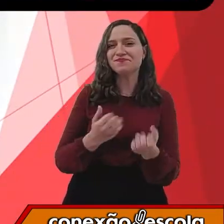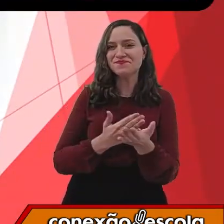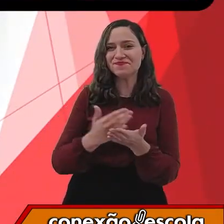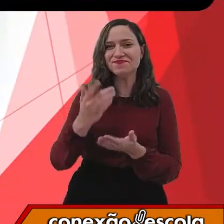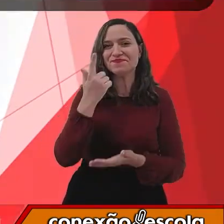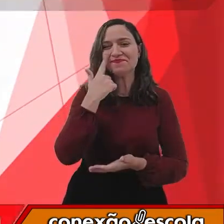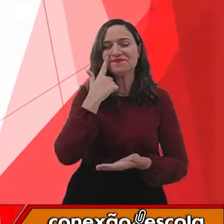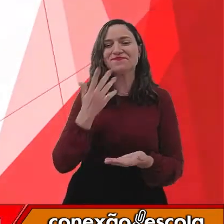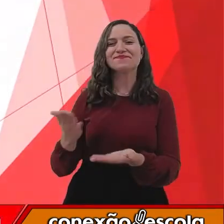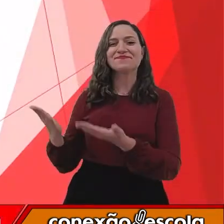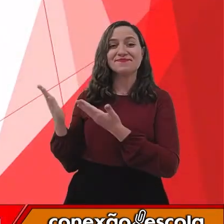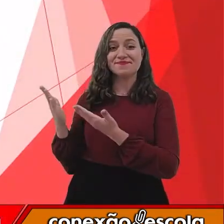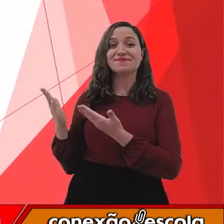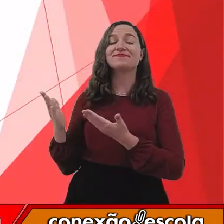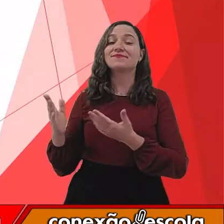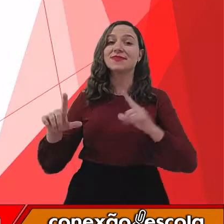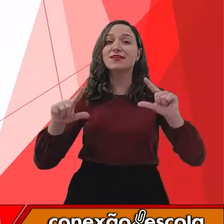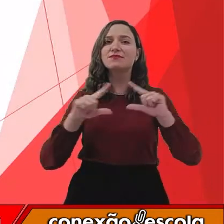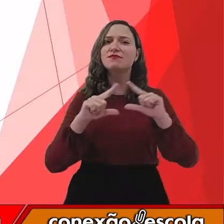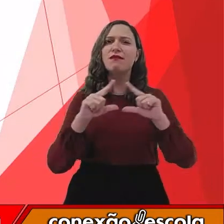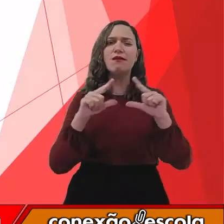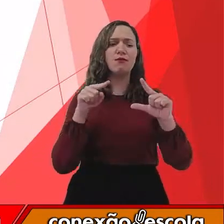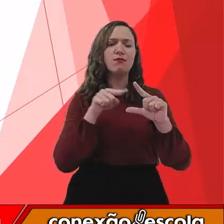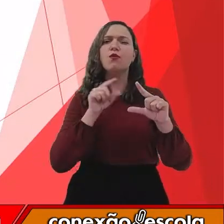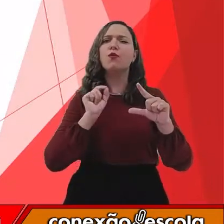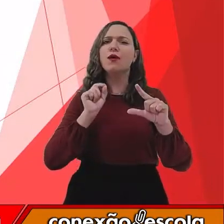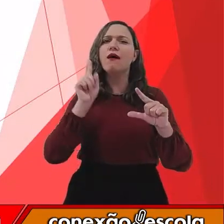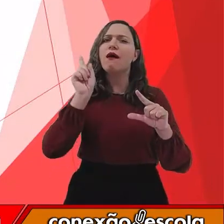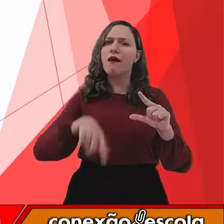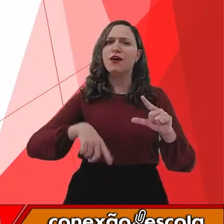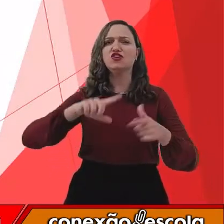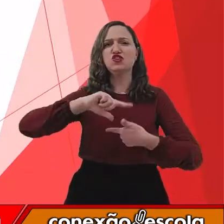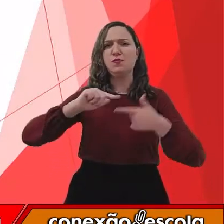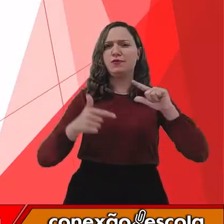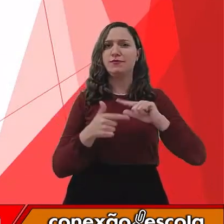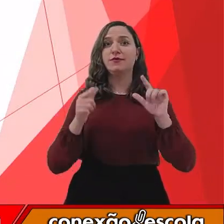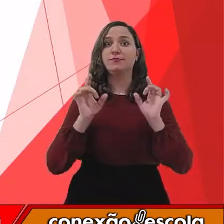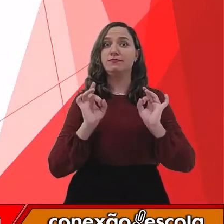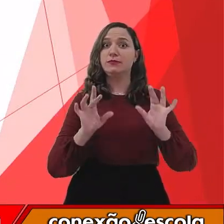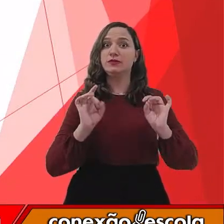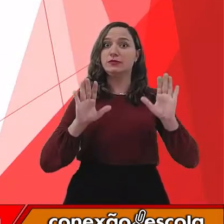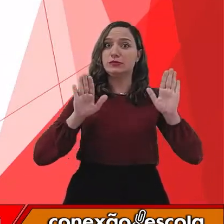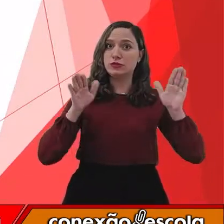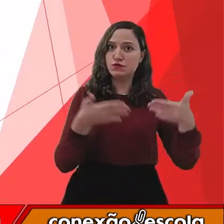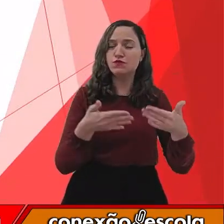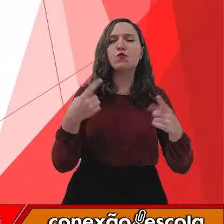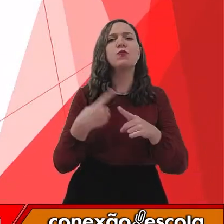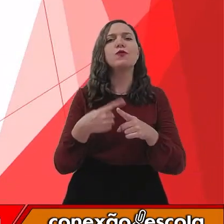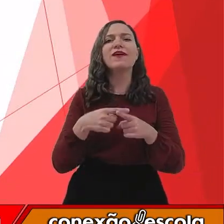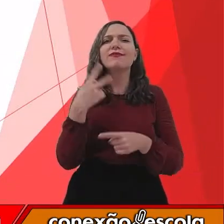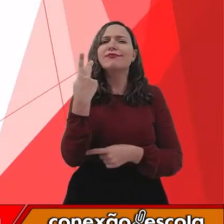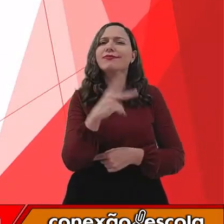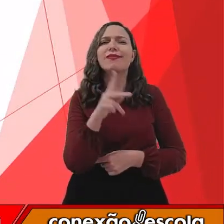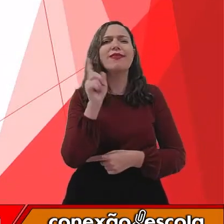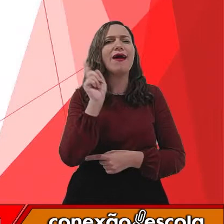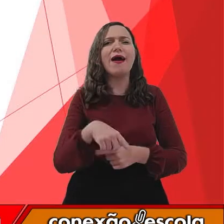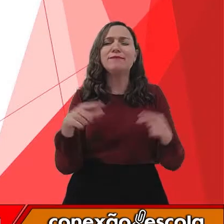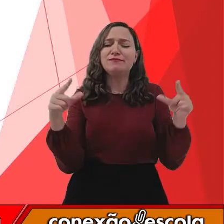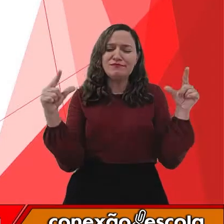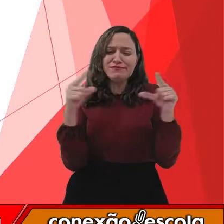exemplo de triângulo. O triângulo é uma figura geométrica bem específica, pois é o menor polígono que